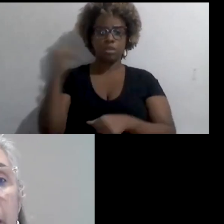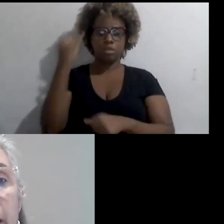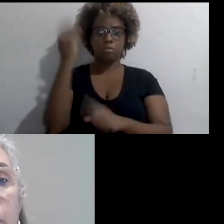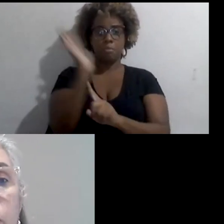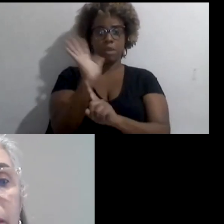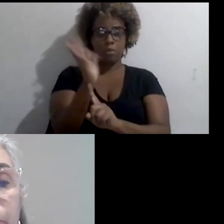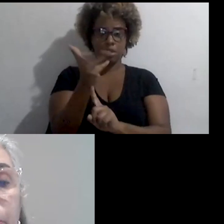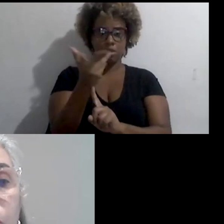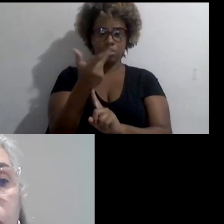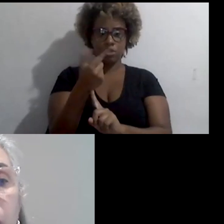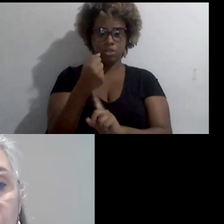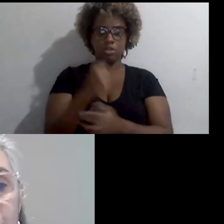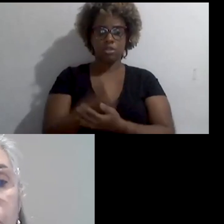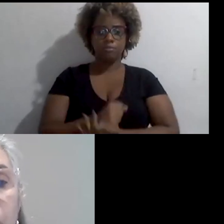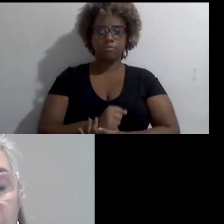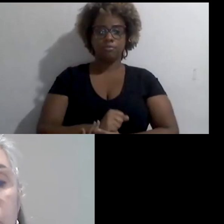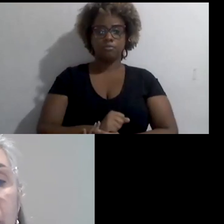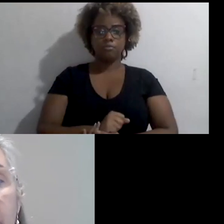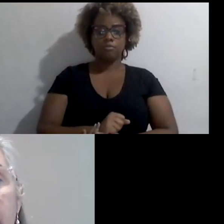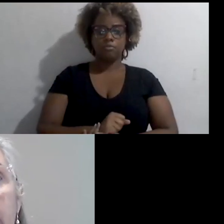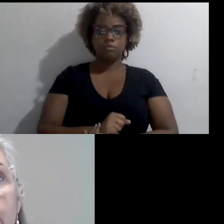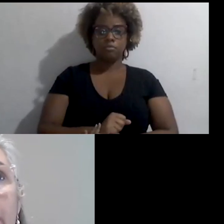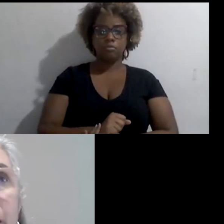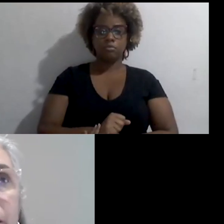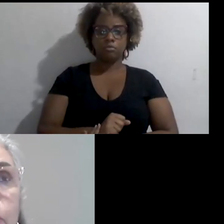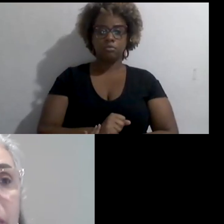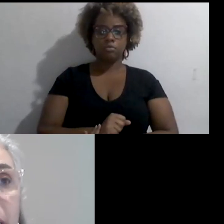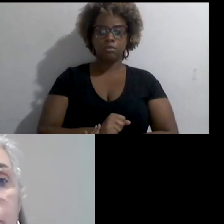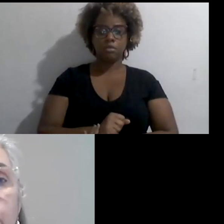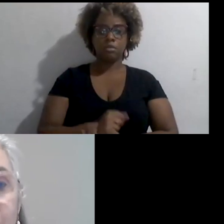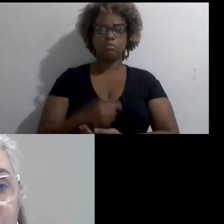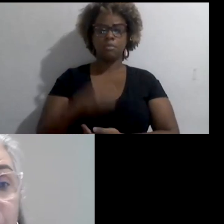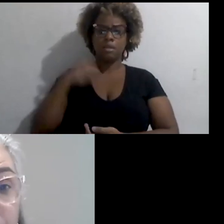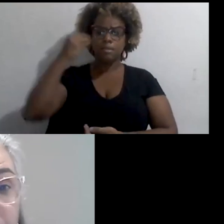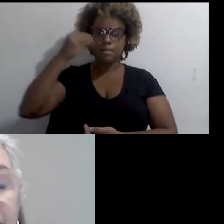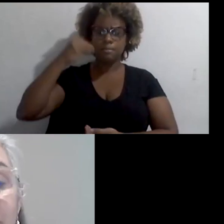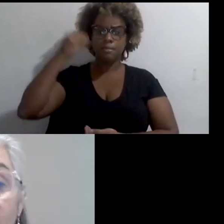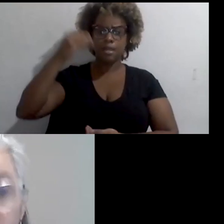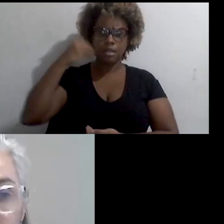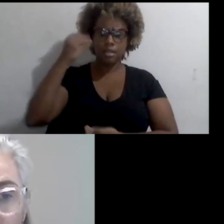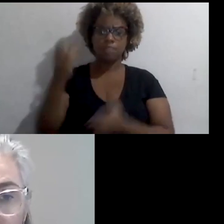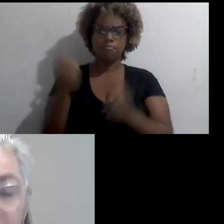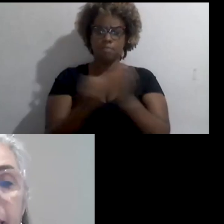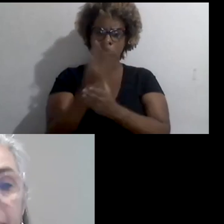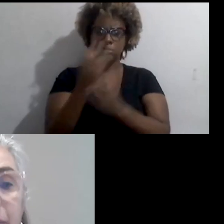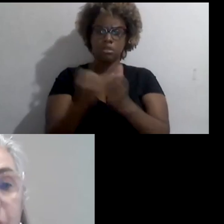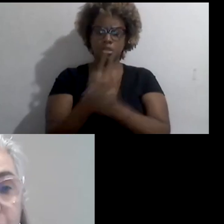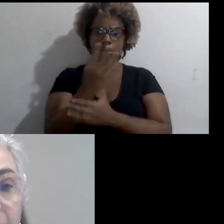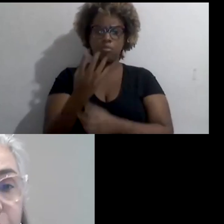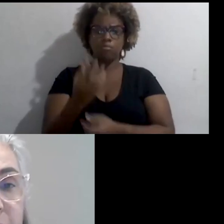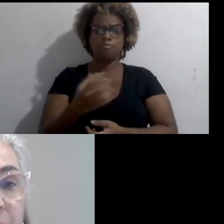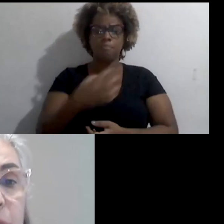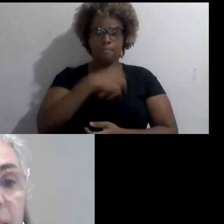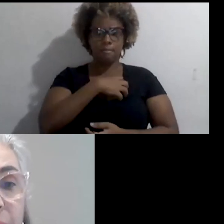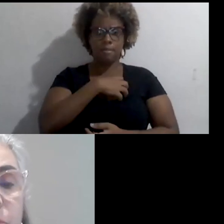duração, eu atribuo, lógico, a uma experiência e uma excelência de produção baiana, que isso é muito bom, né? A gente